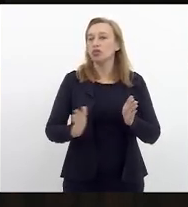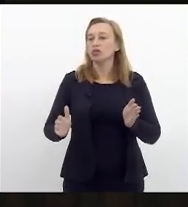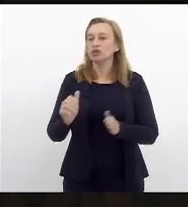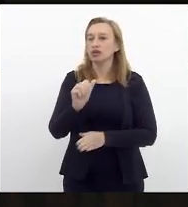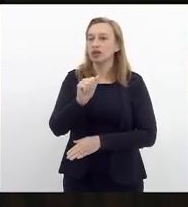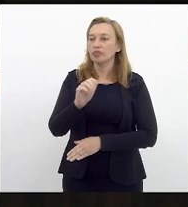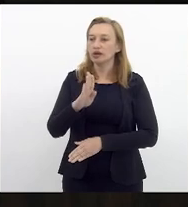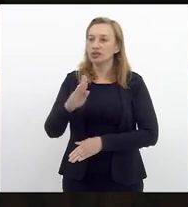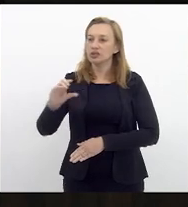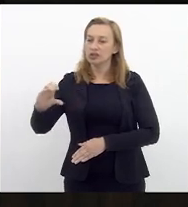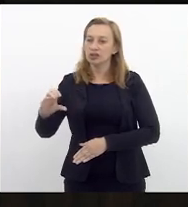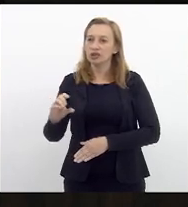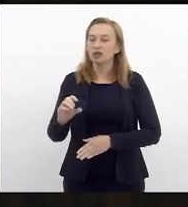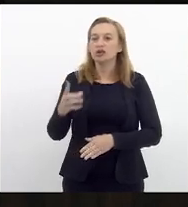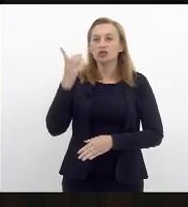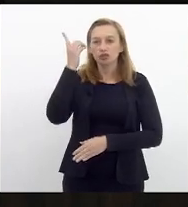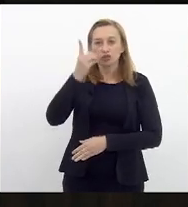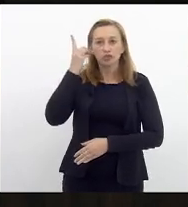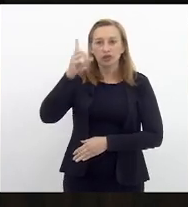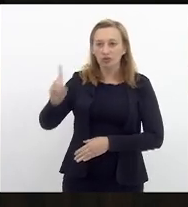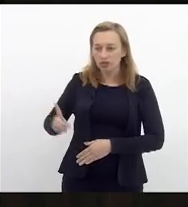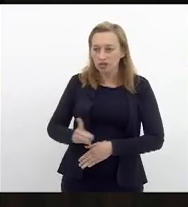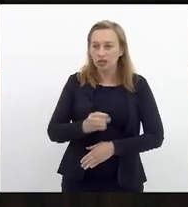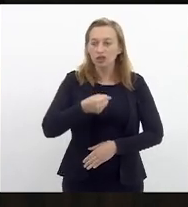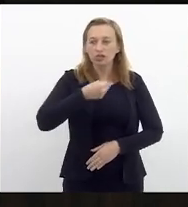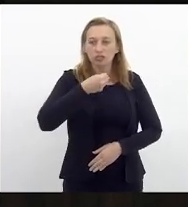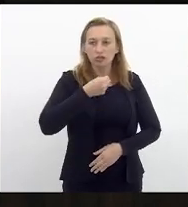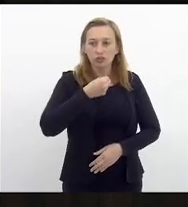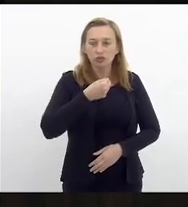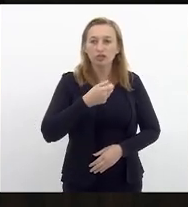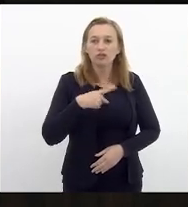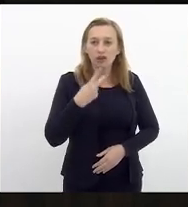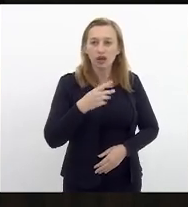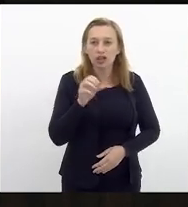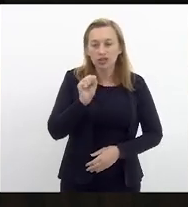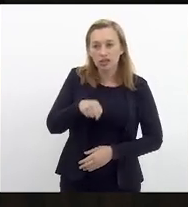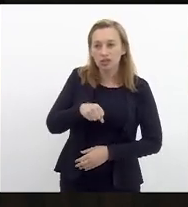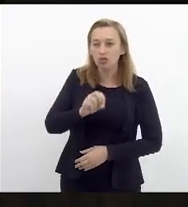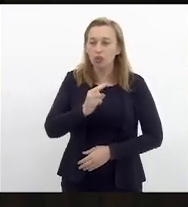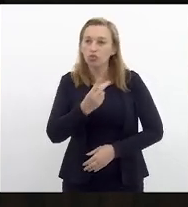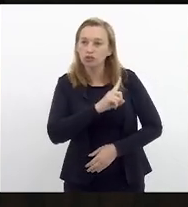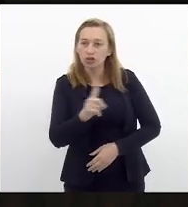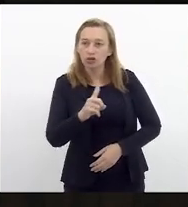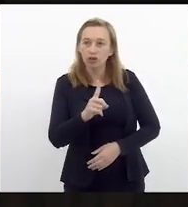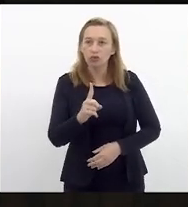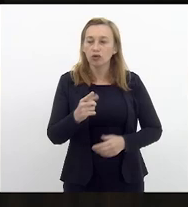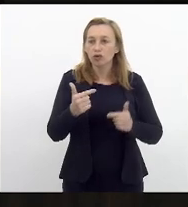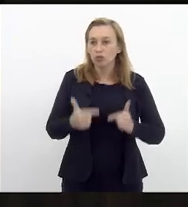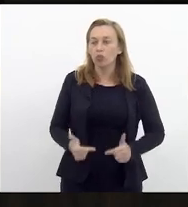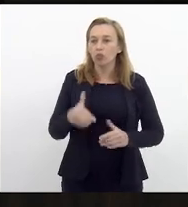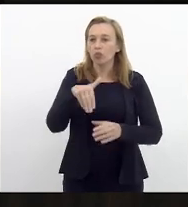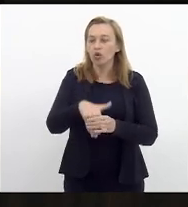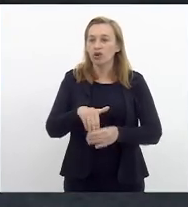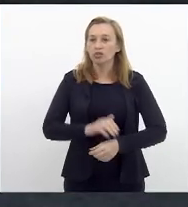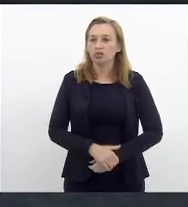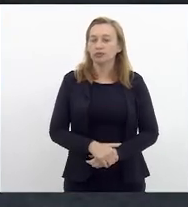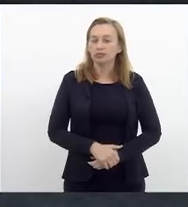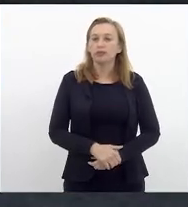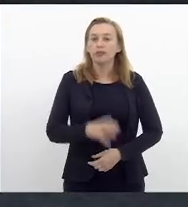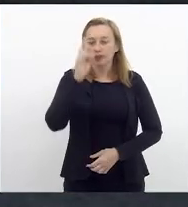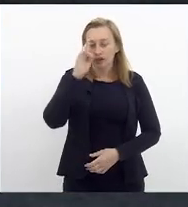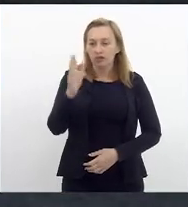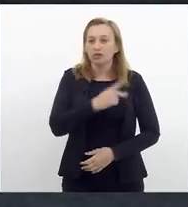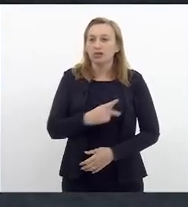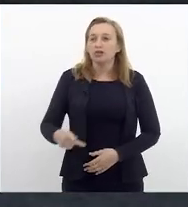parlamentares declinados deverão ir ao microfone e proclamarem aberto seu voto. Sim, não ou abstenção. Sim, deputado Luiz. Senhor